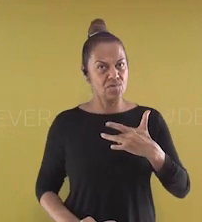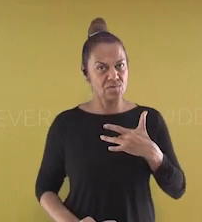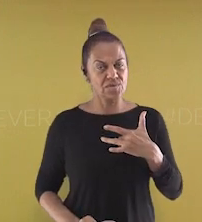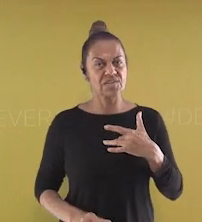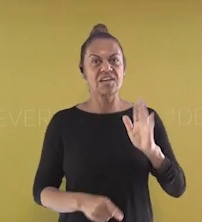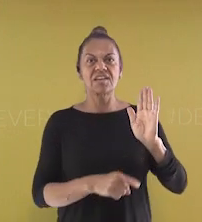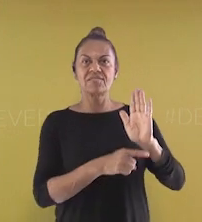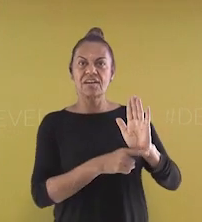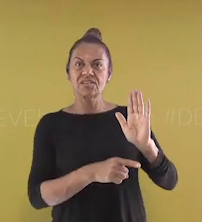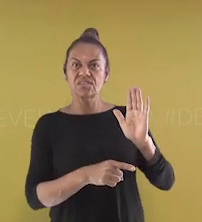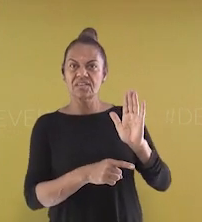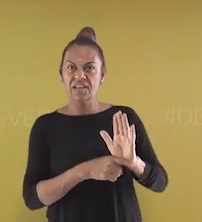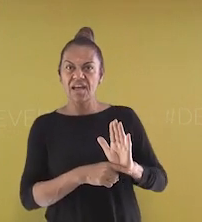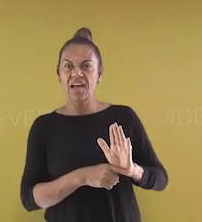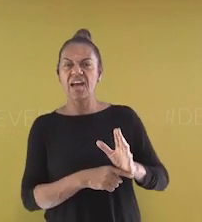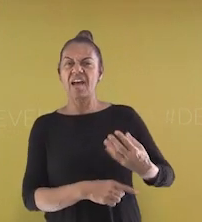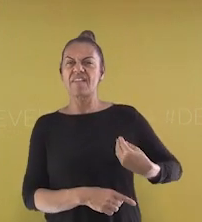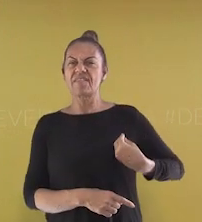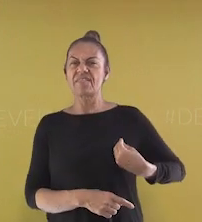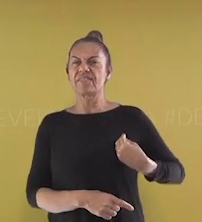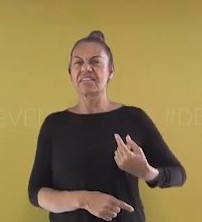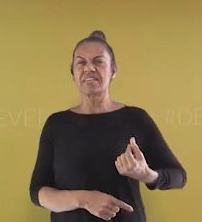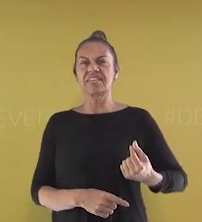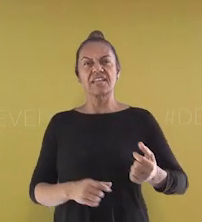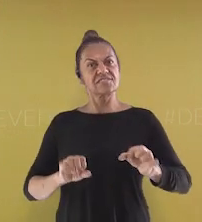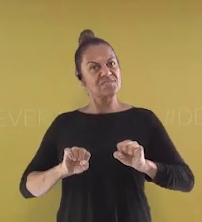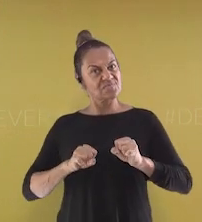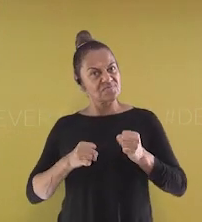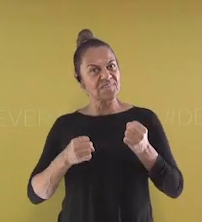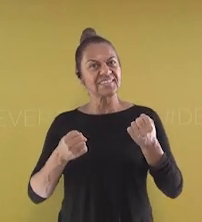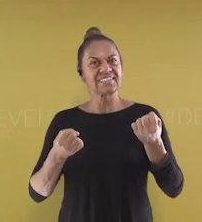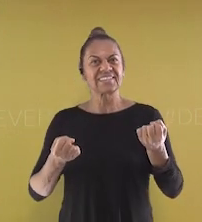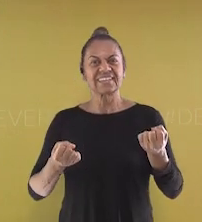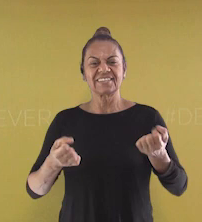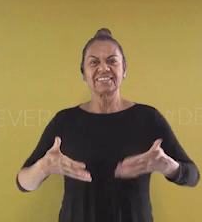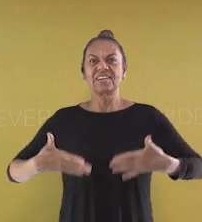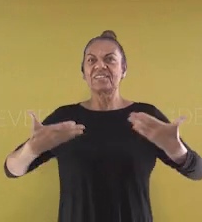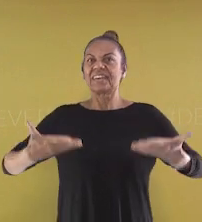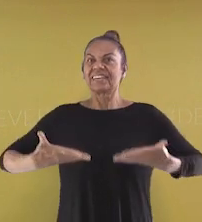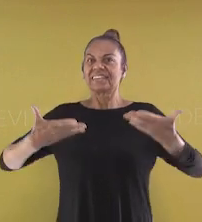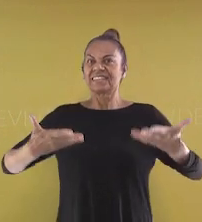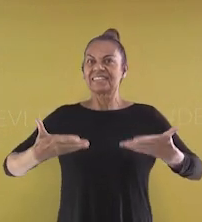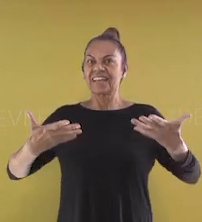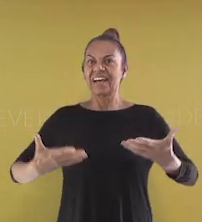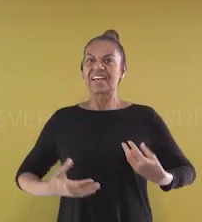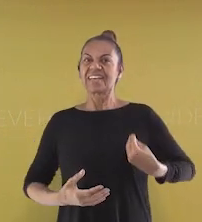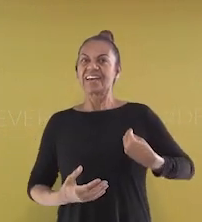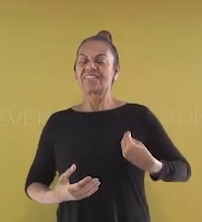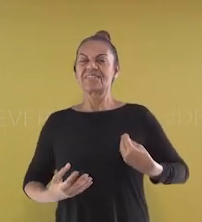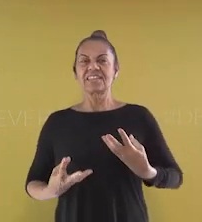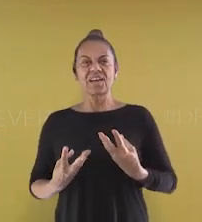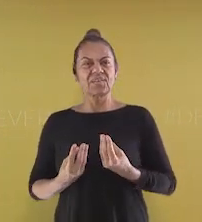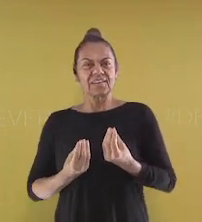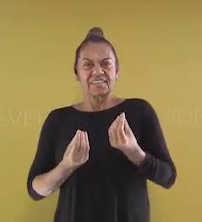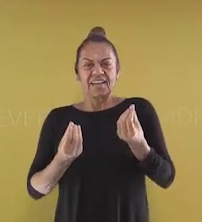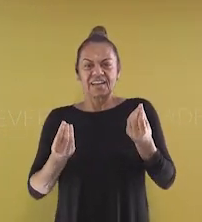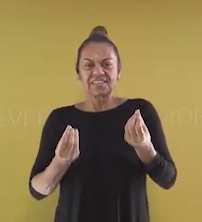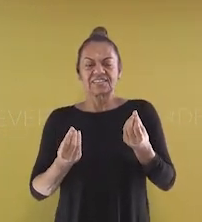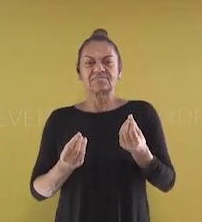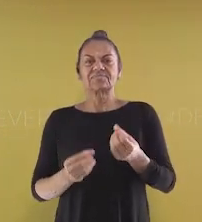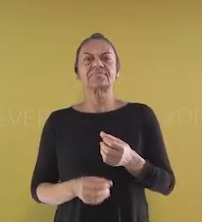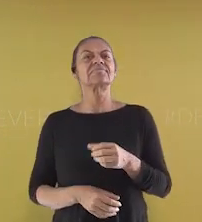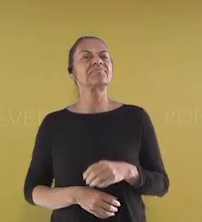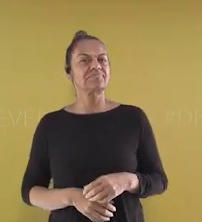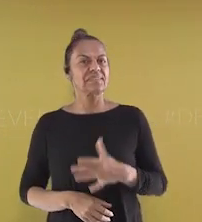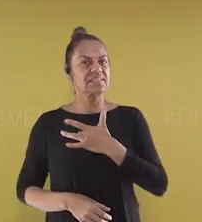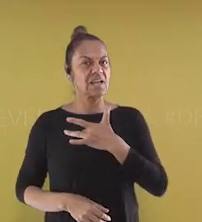proporcionar longevidade, disposição, bem-estar e qualidade de vida. Então, assim ficou